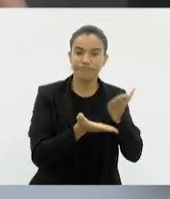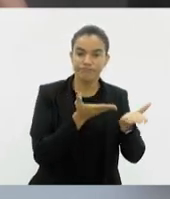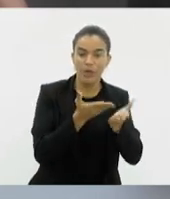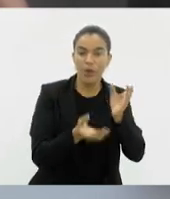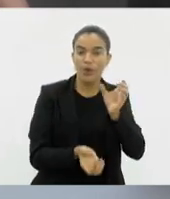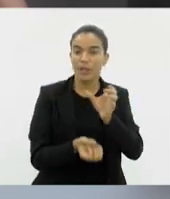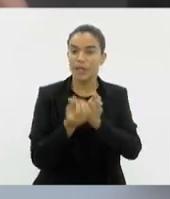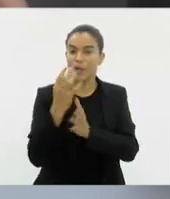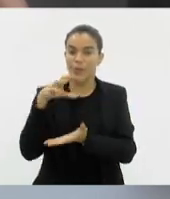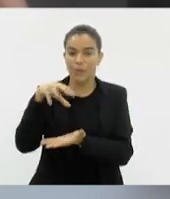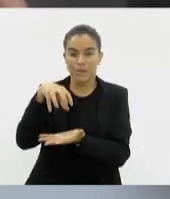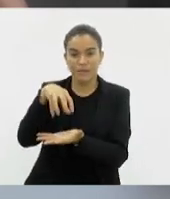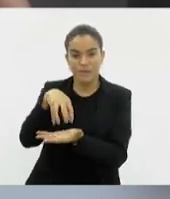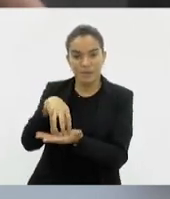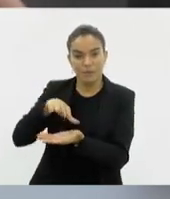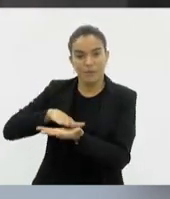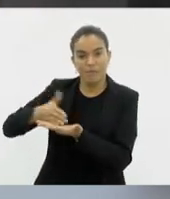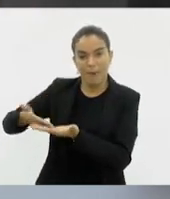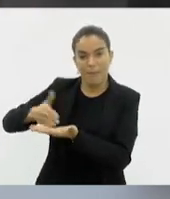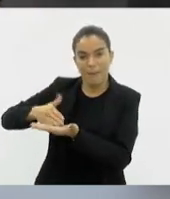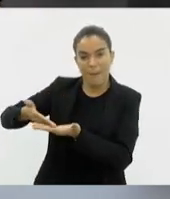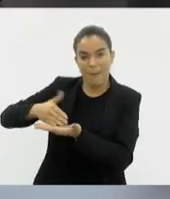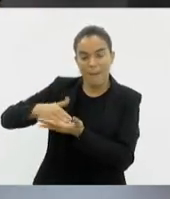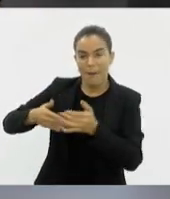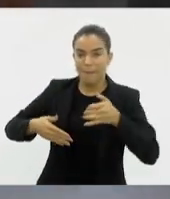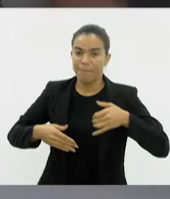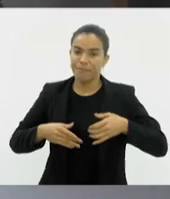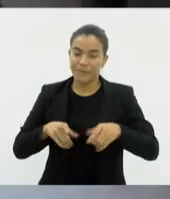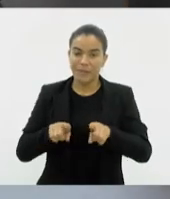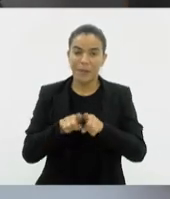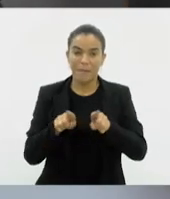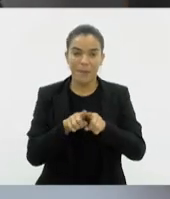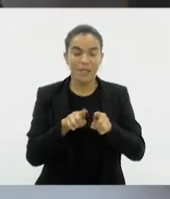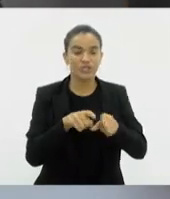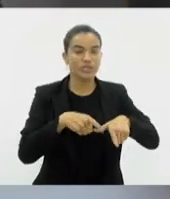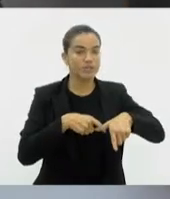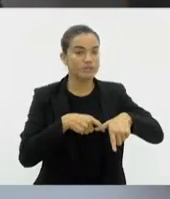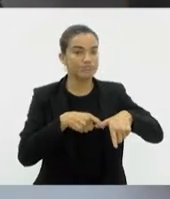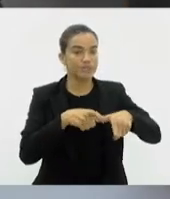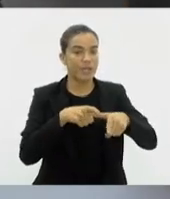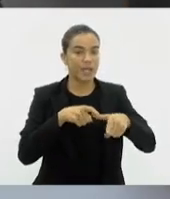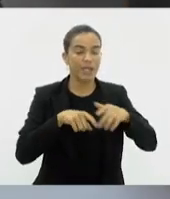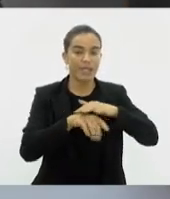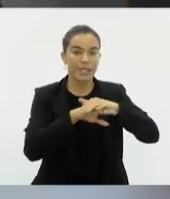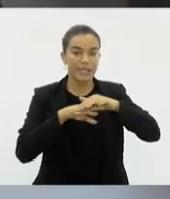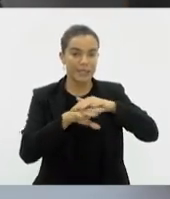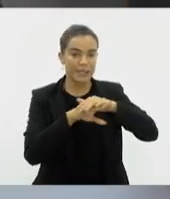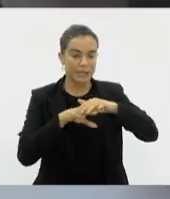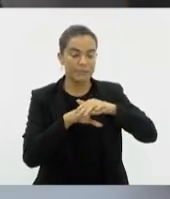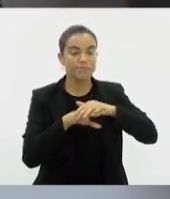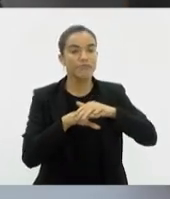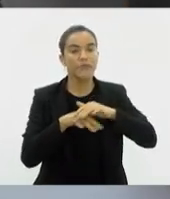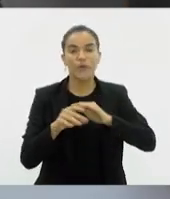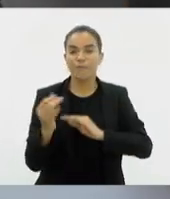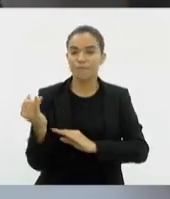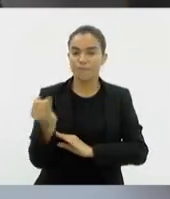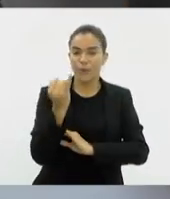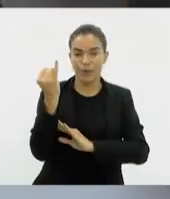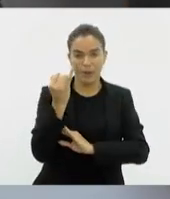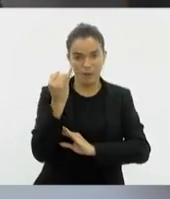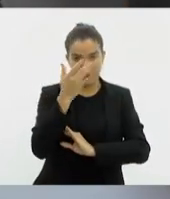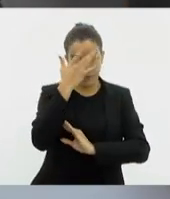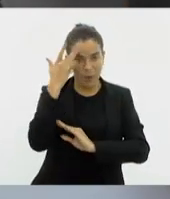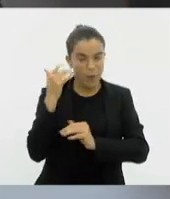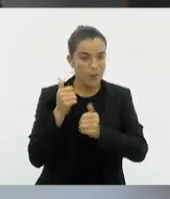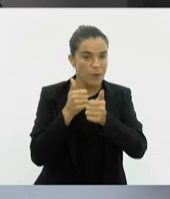essa central de intérprete de Libras e guia intérprete, e foi fundamental no acompanhamento das pessoas